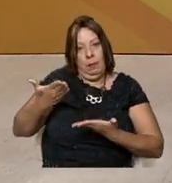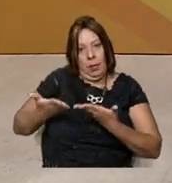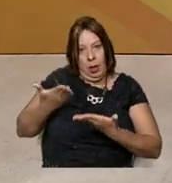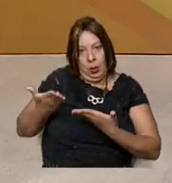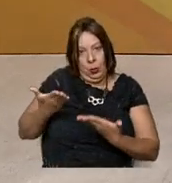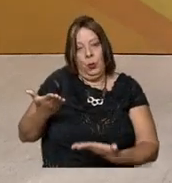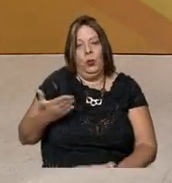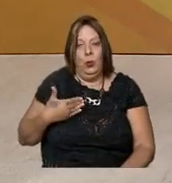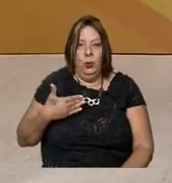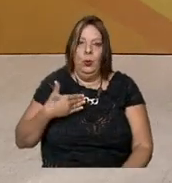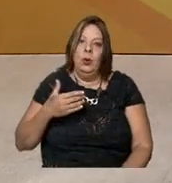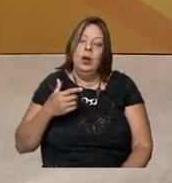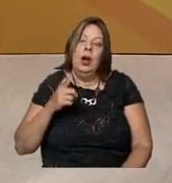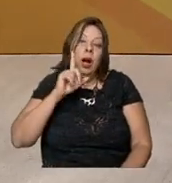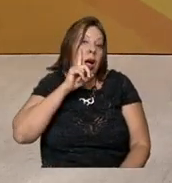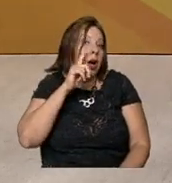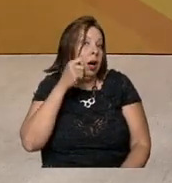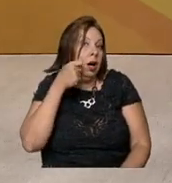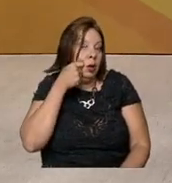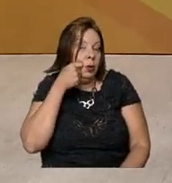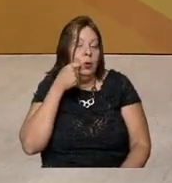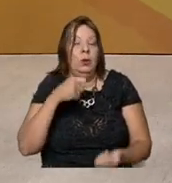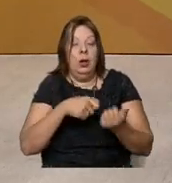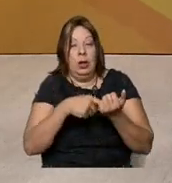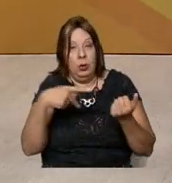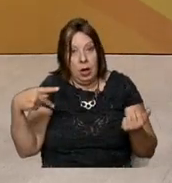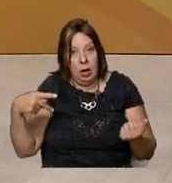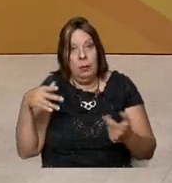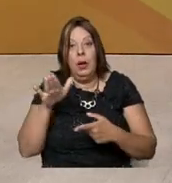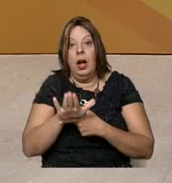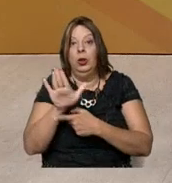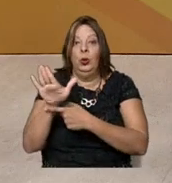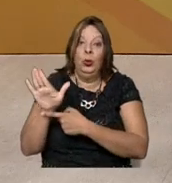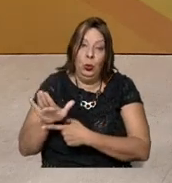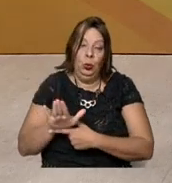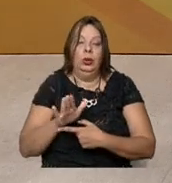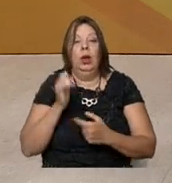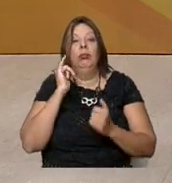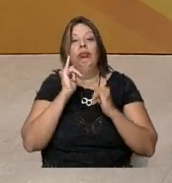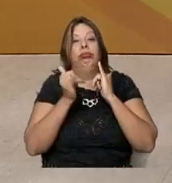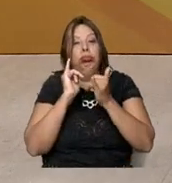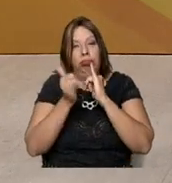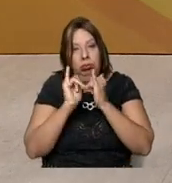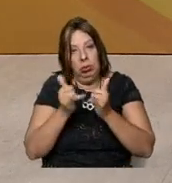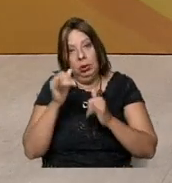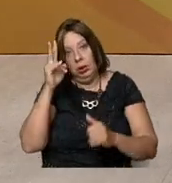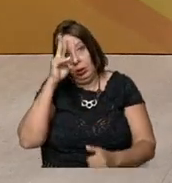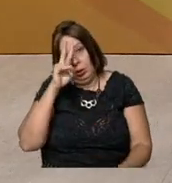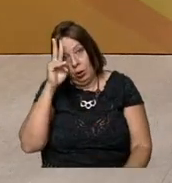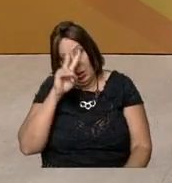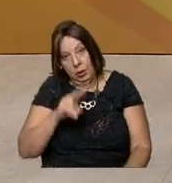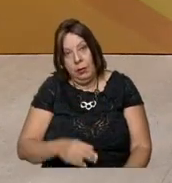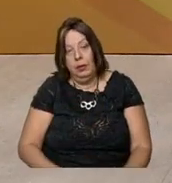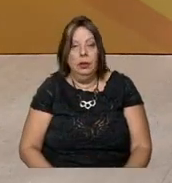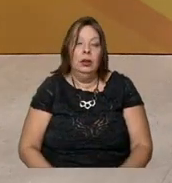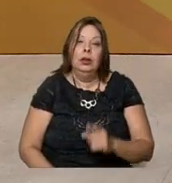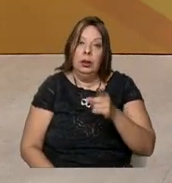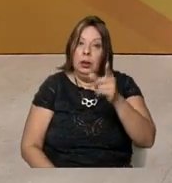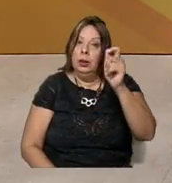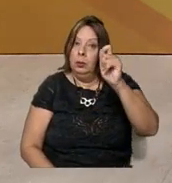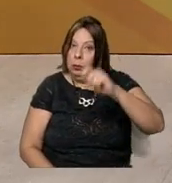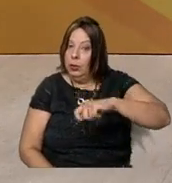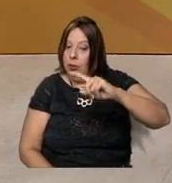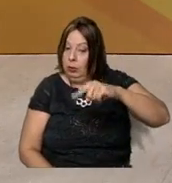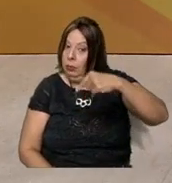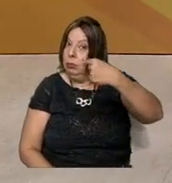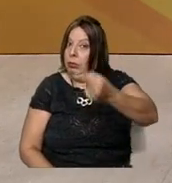Cap ajuda a contar e virar aí para uma chave da felicidade. Isso é muito bacana. E como ele disse, né, você pode ser o próximo